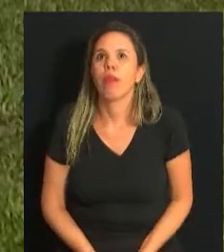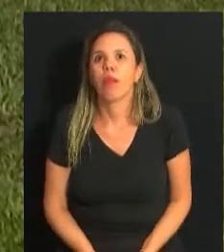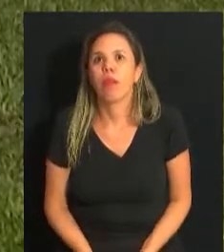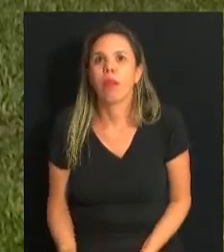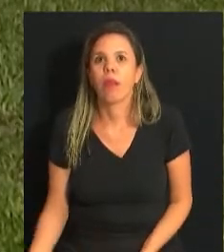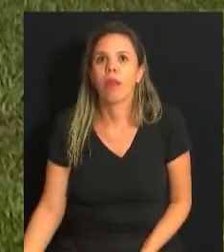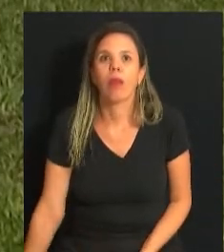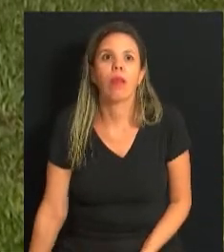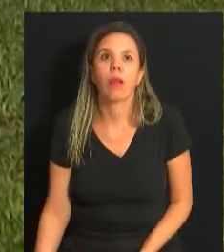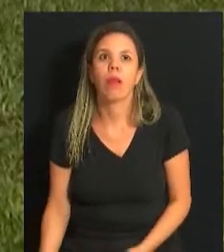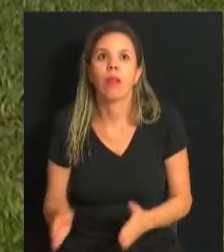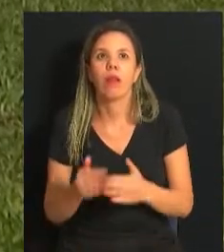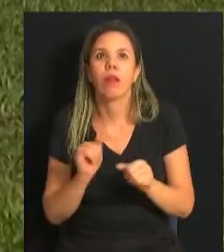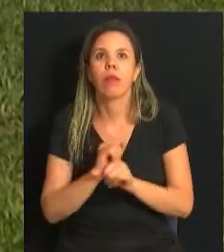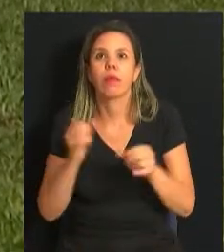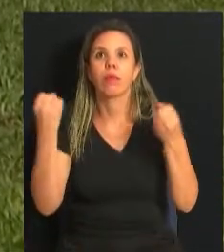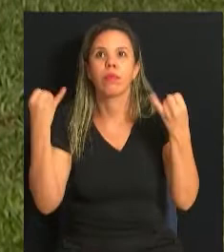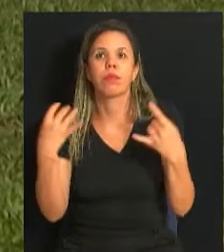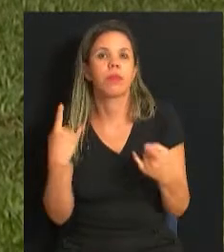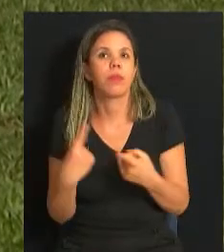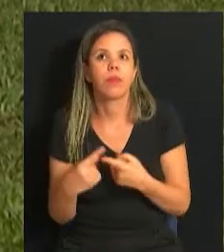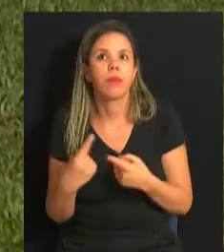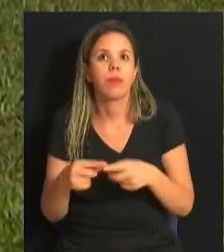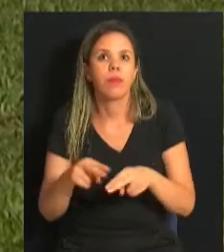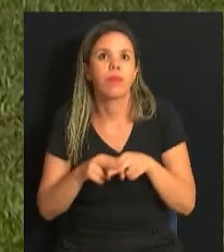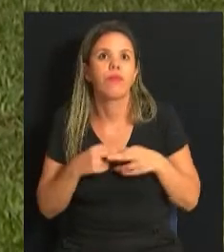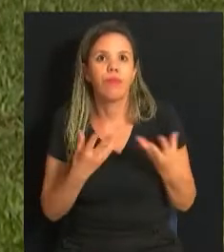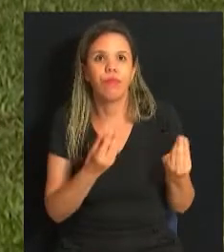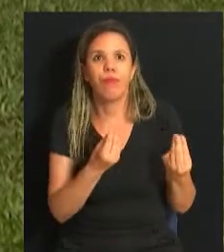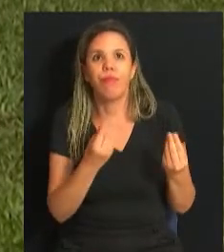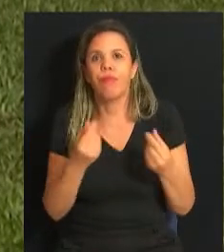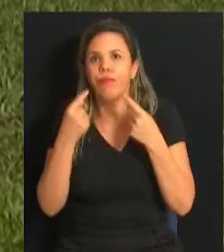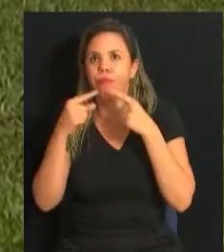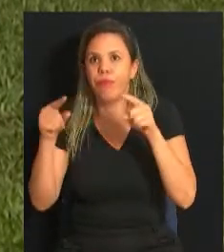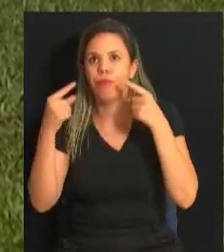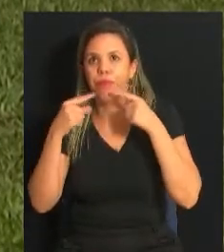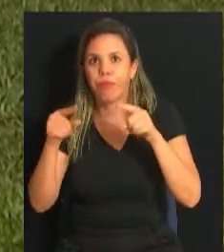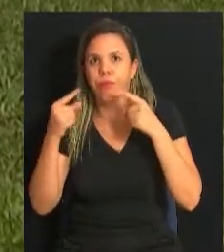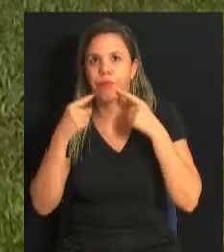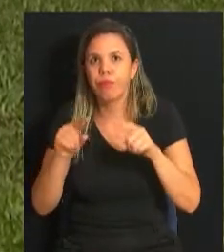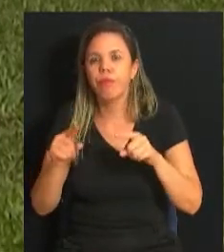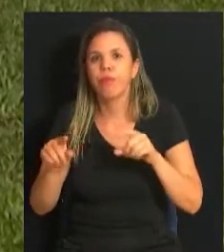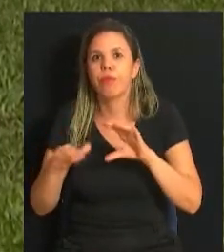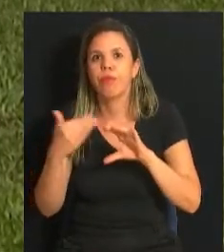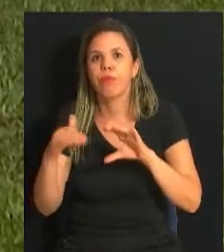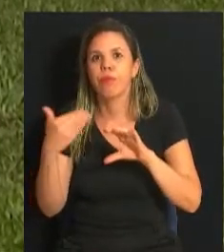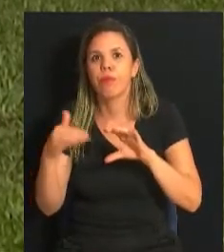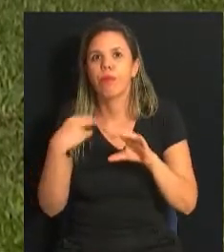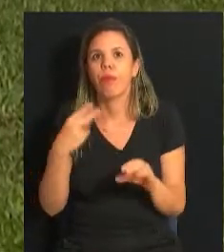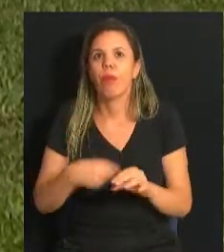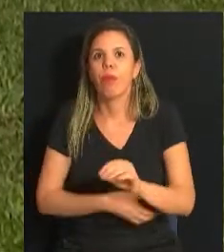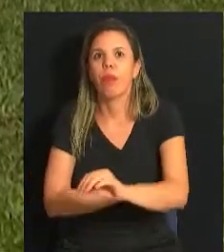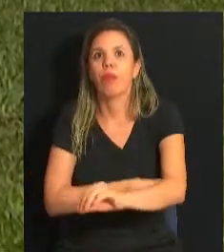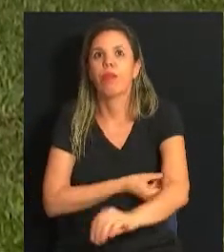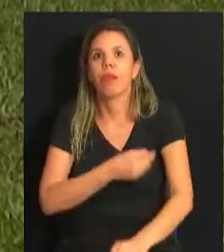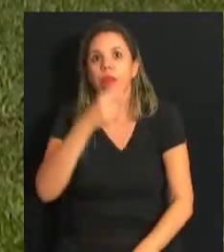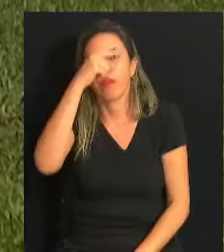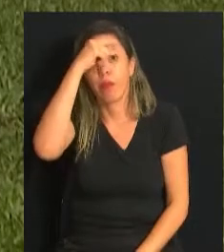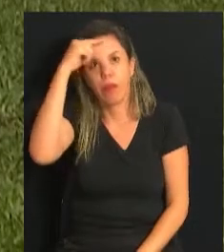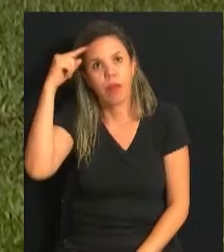Samsung Fica por conta das muitas reclamações foram receber o direto pro o